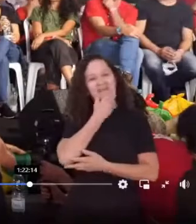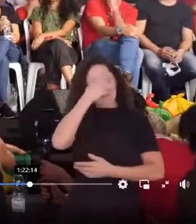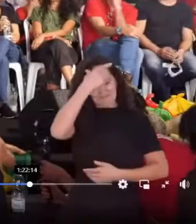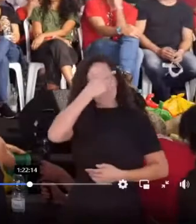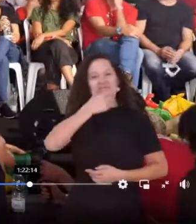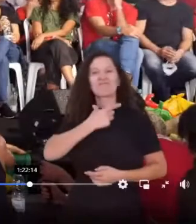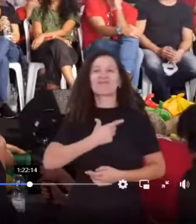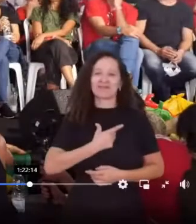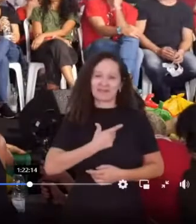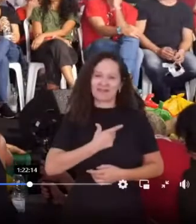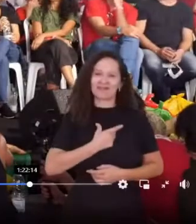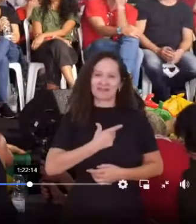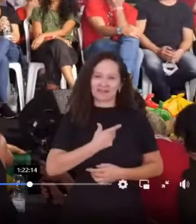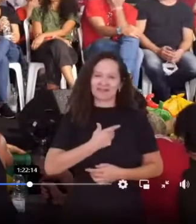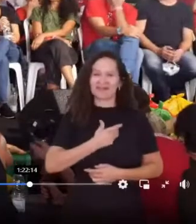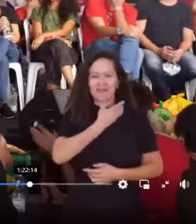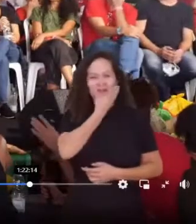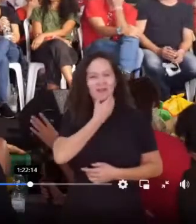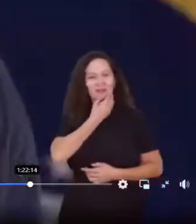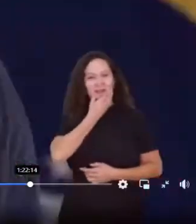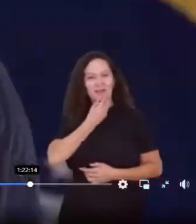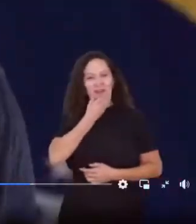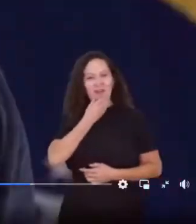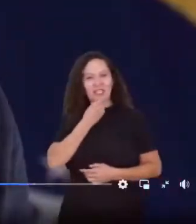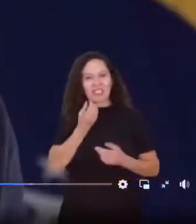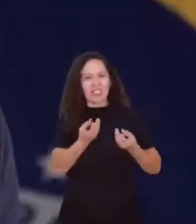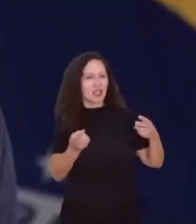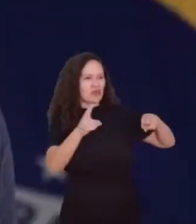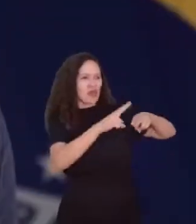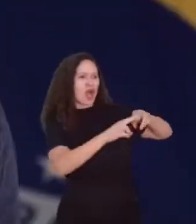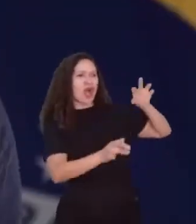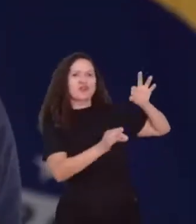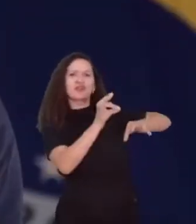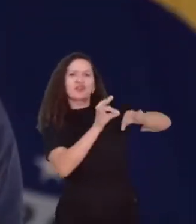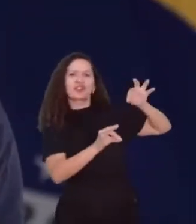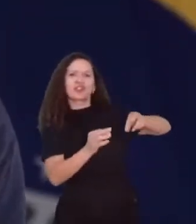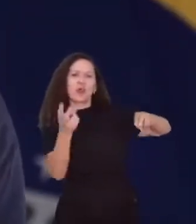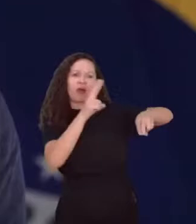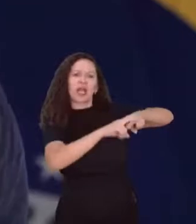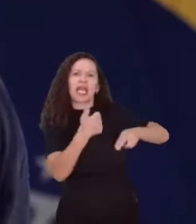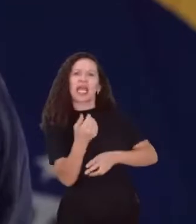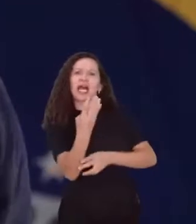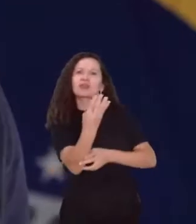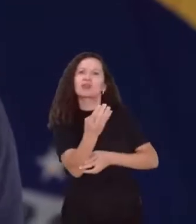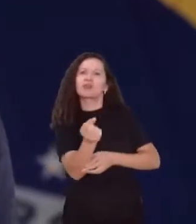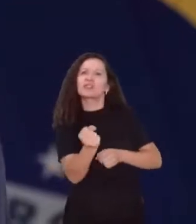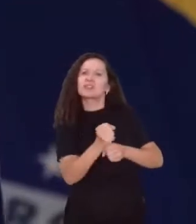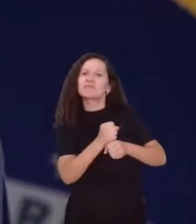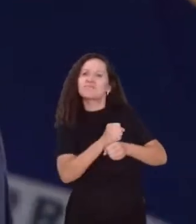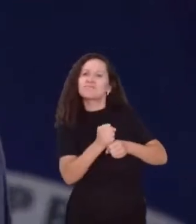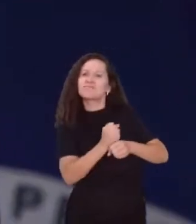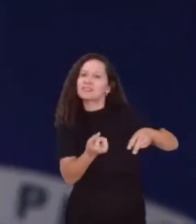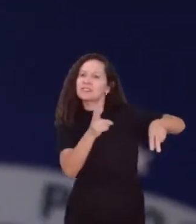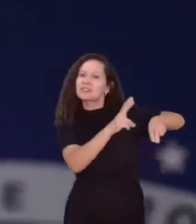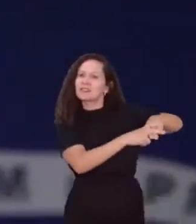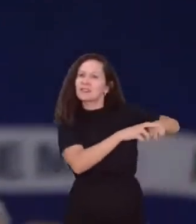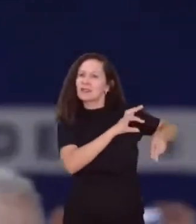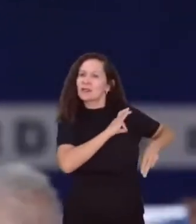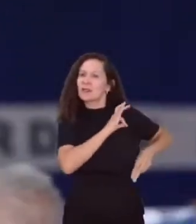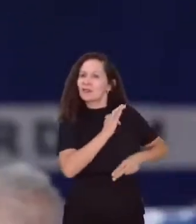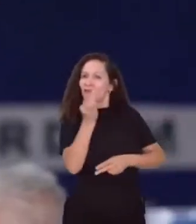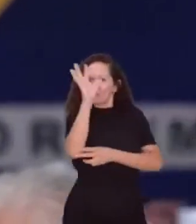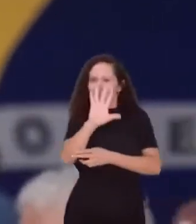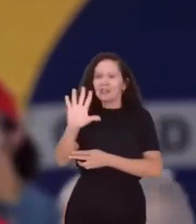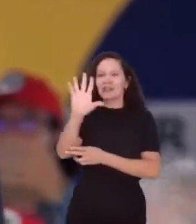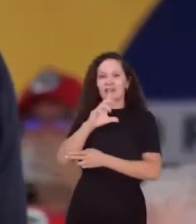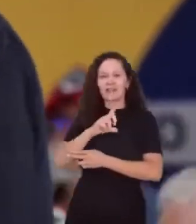Um cara que é condenado a 14 anos de cadeia e trancafiado na Polícia Federal e tem a